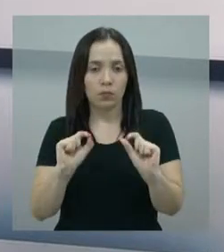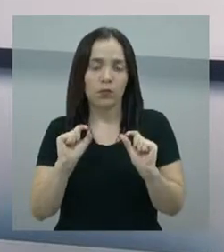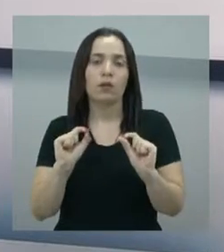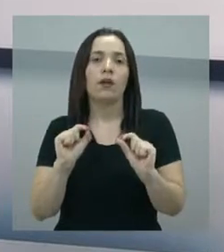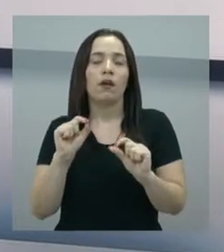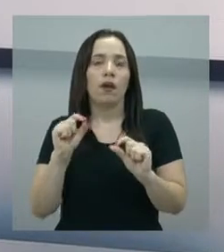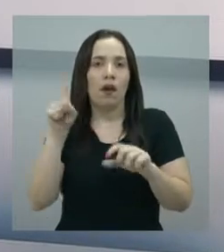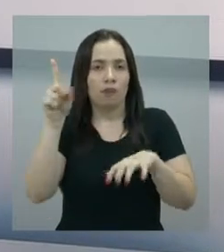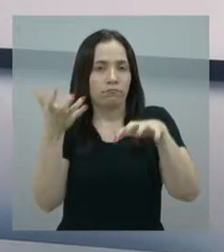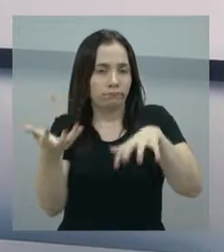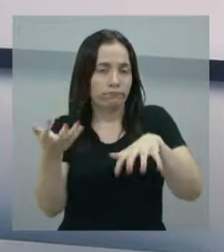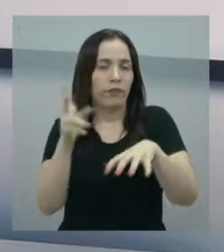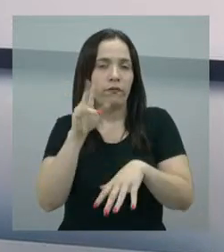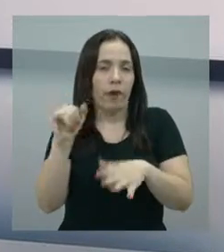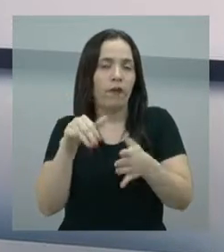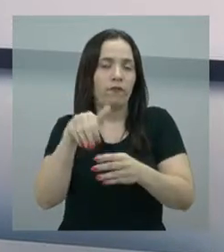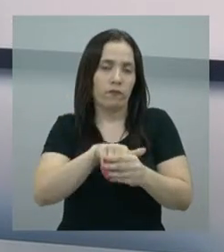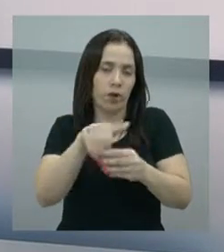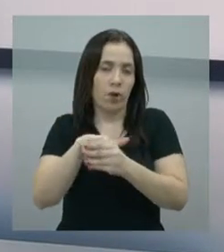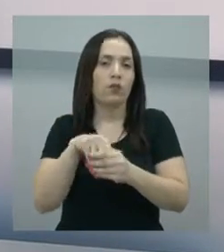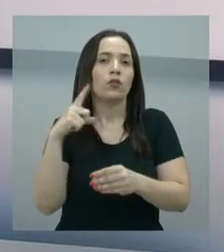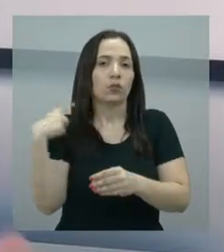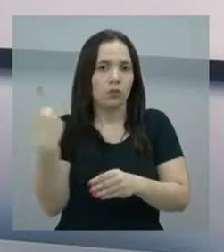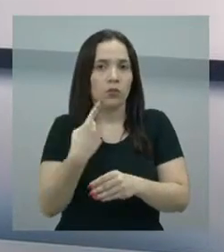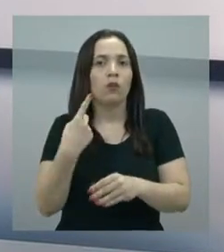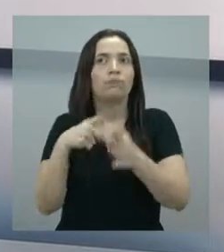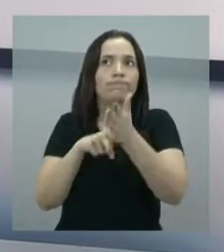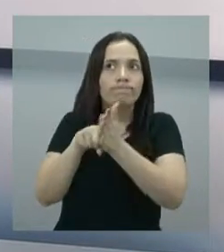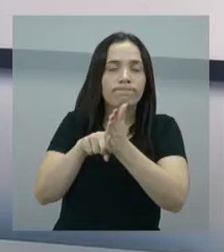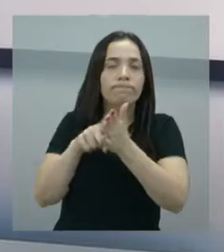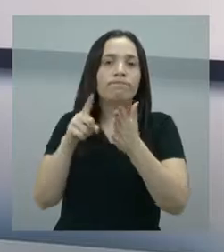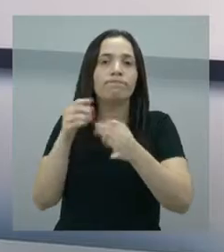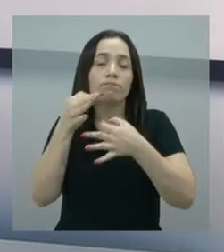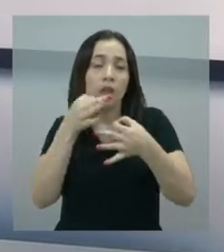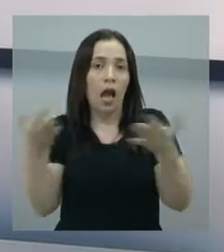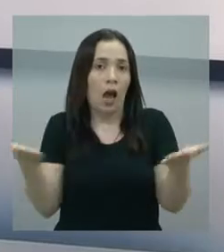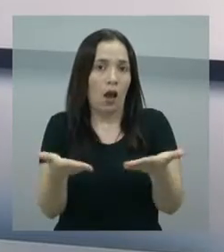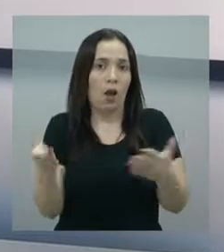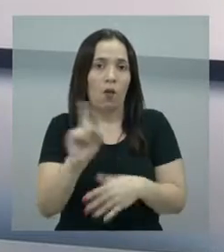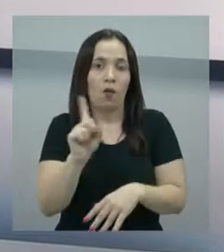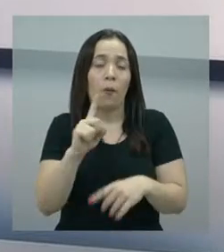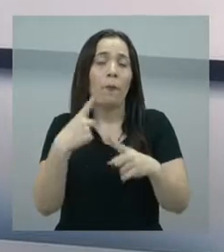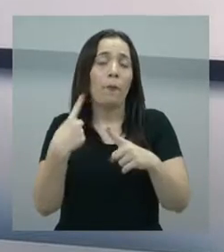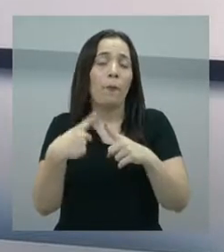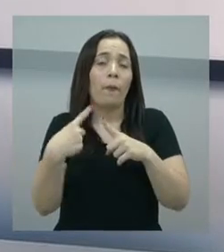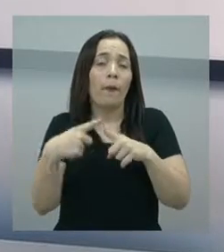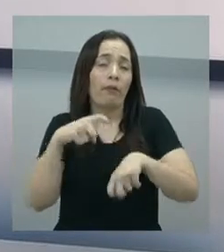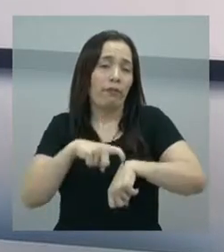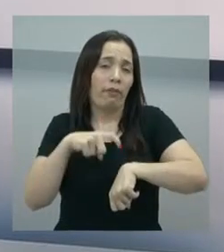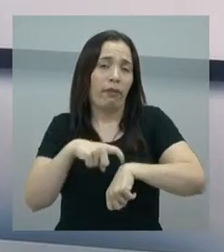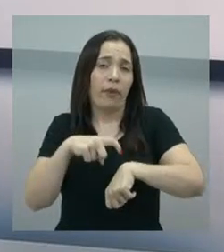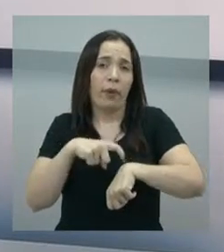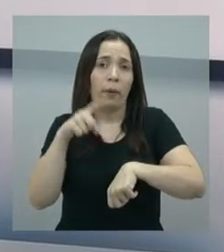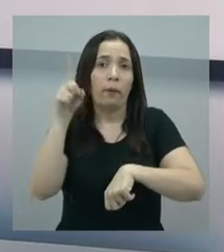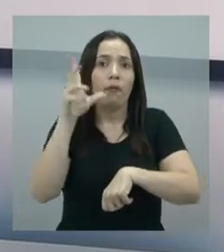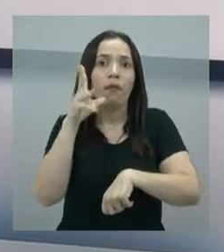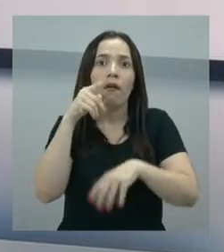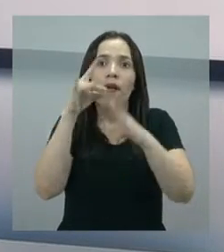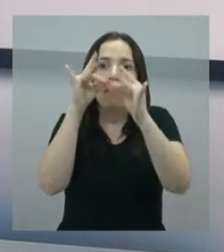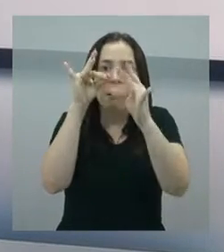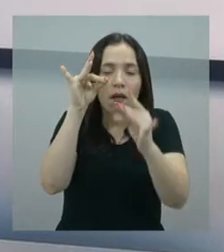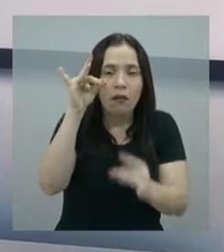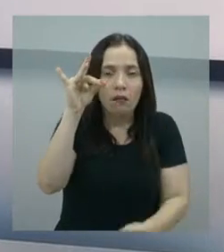no Congresso Nacional. A gente vai acompanhar esse pacote, a gente não pode discutir ele agora porque é muito extenso, e a gente não tem subsídio para